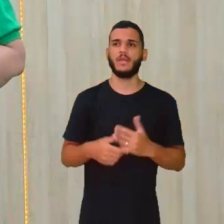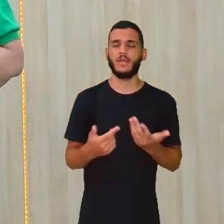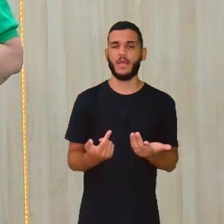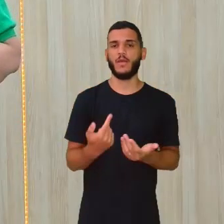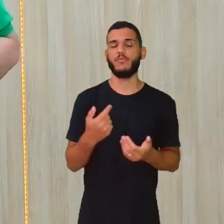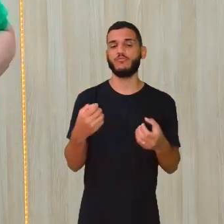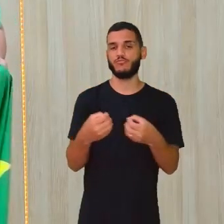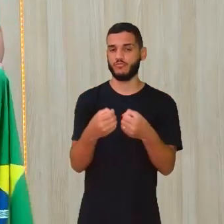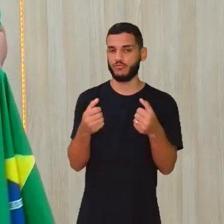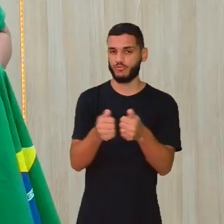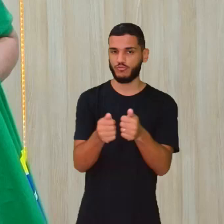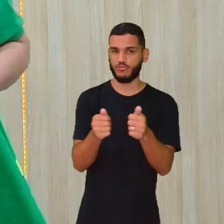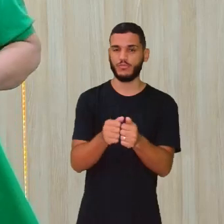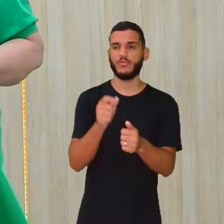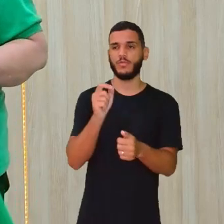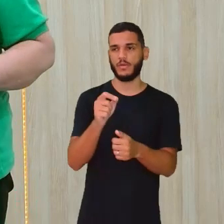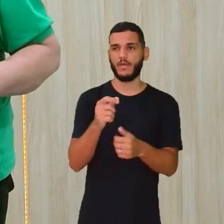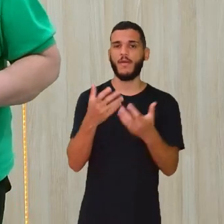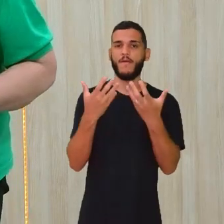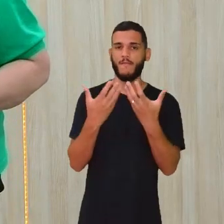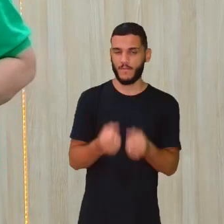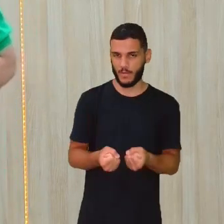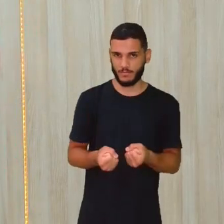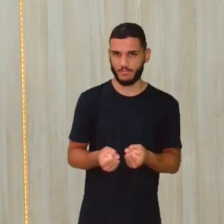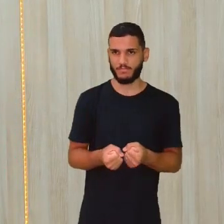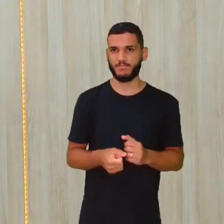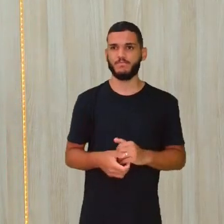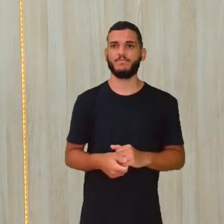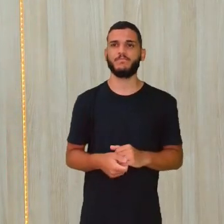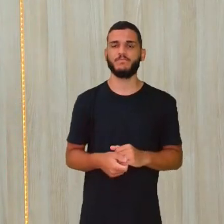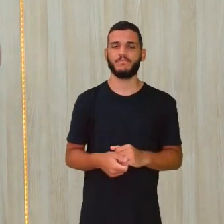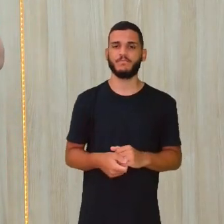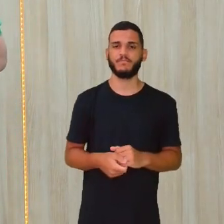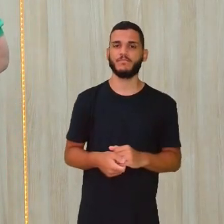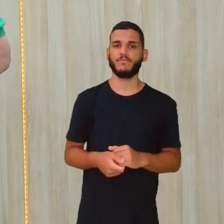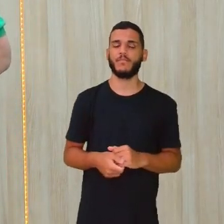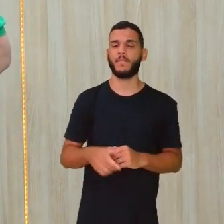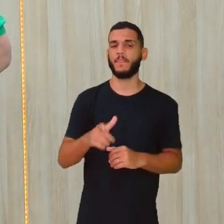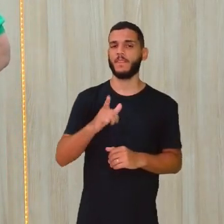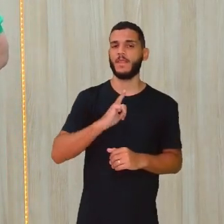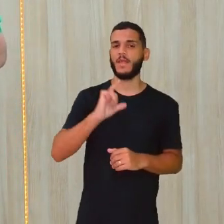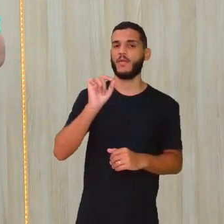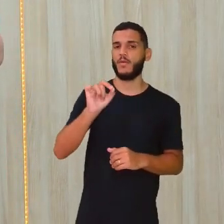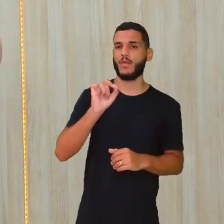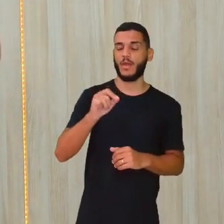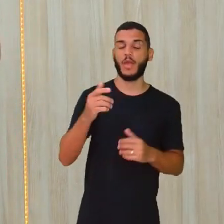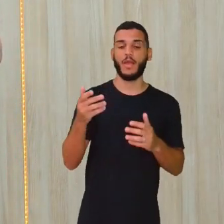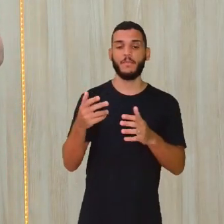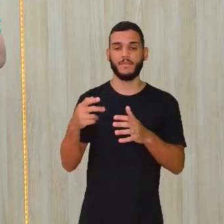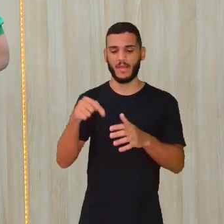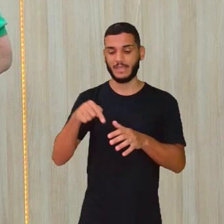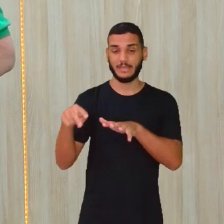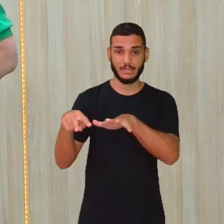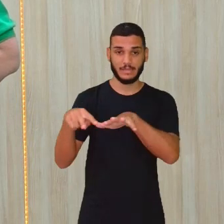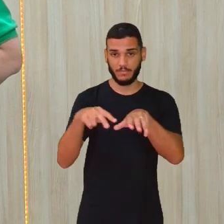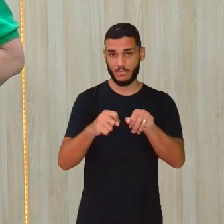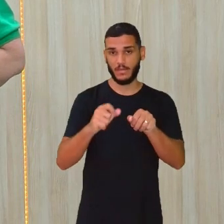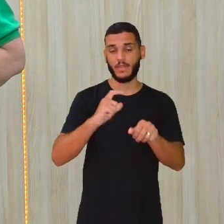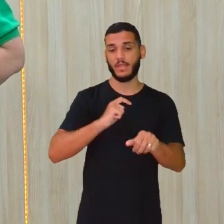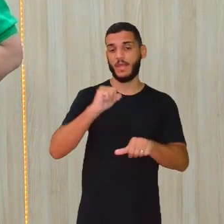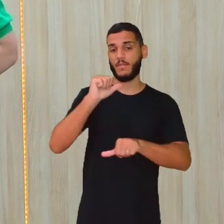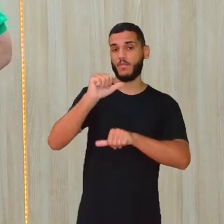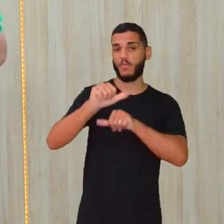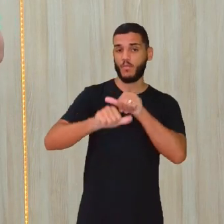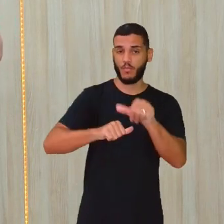pertinho da tela para apontar o gráfico. Vamos lá, pessoal? Olha, então vejam que nós tivemos durante essa semana, né, uma